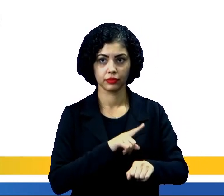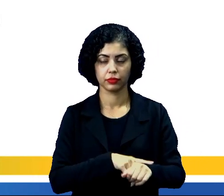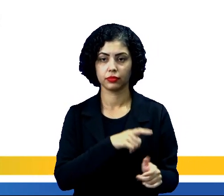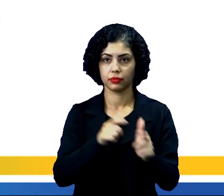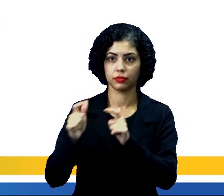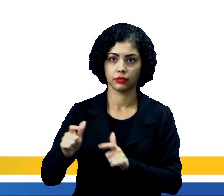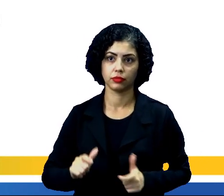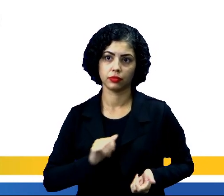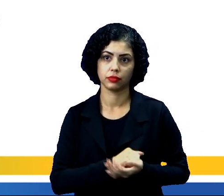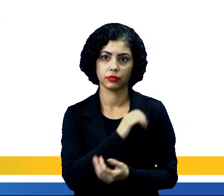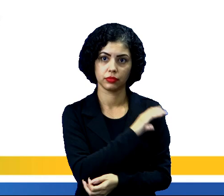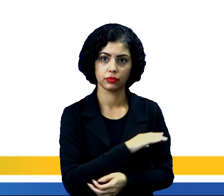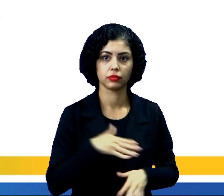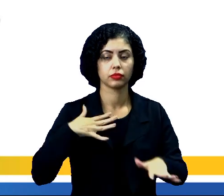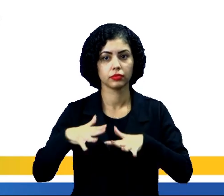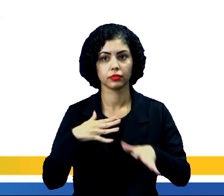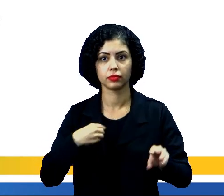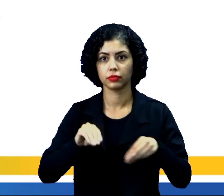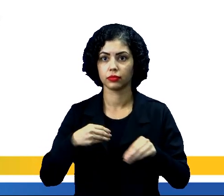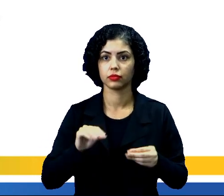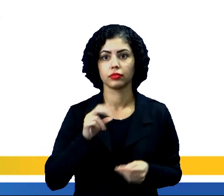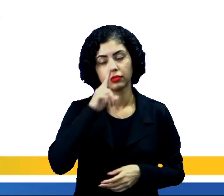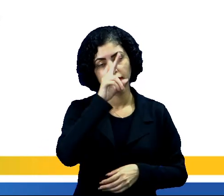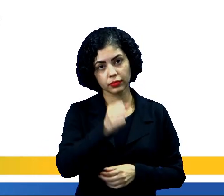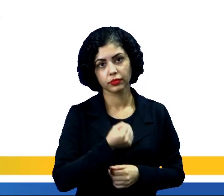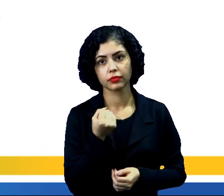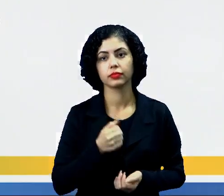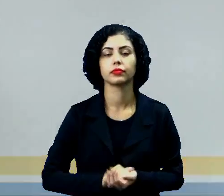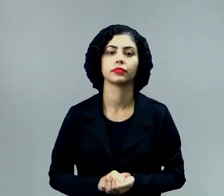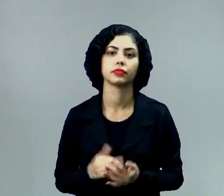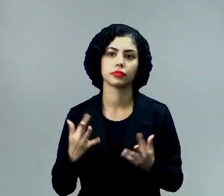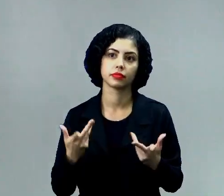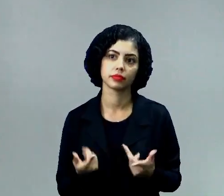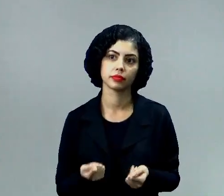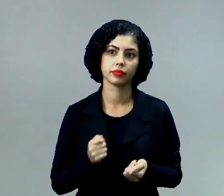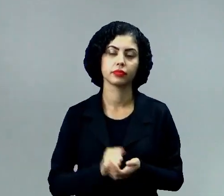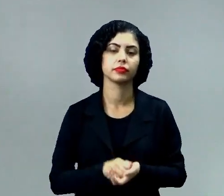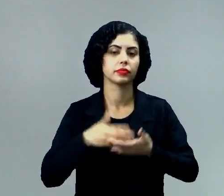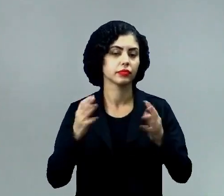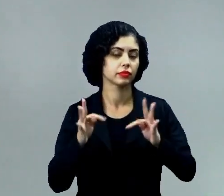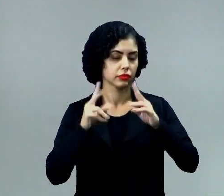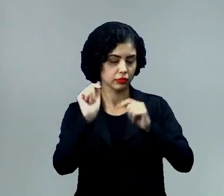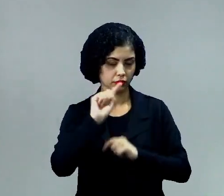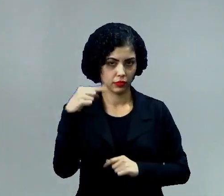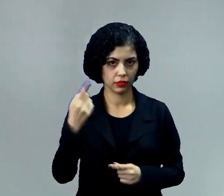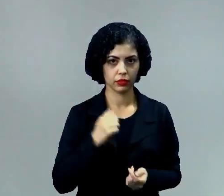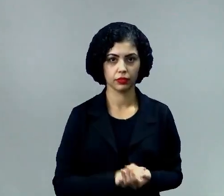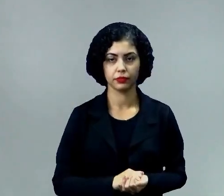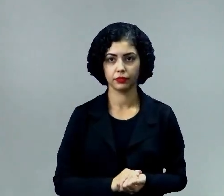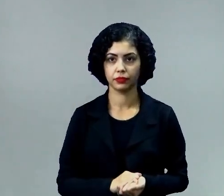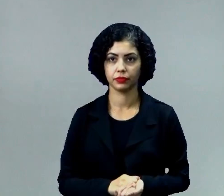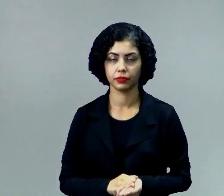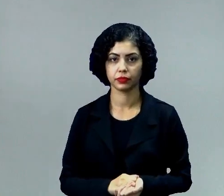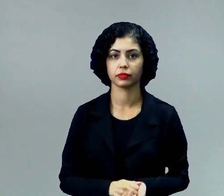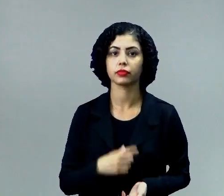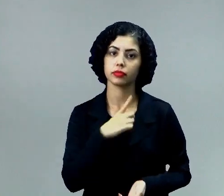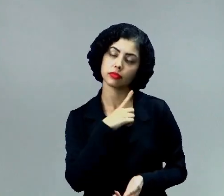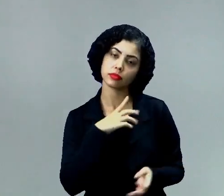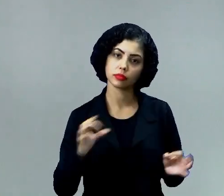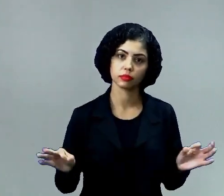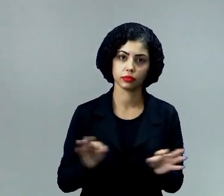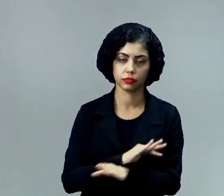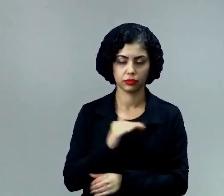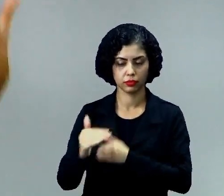noção de tempo e espaço, coordenação motora, flexibilidade, força e agilidade. Então, são todos aqueles atributos que a gente